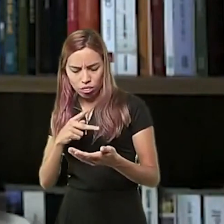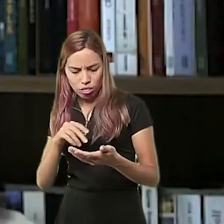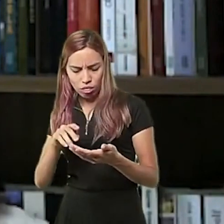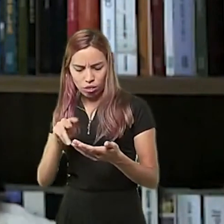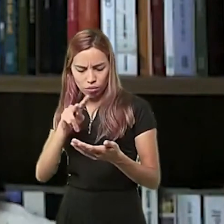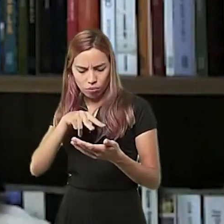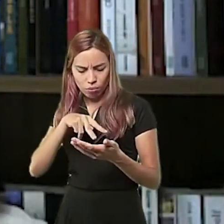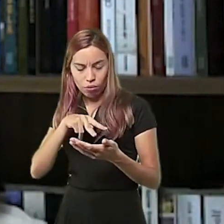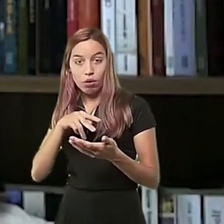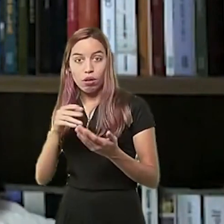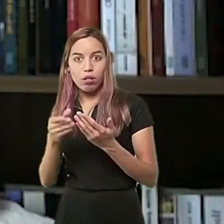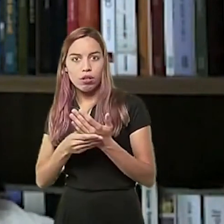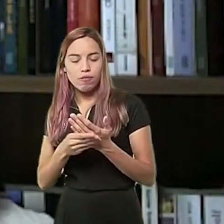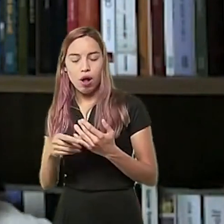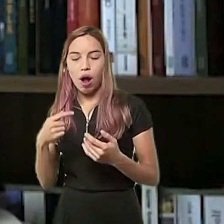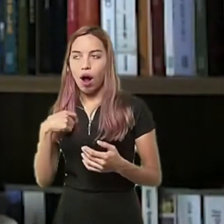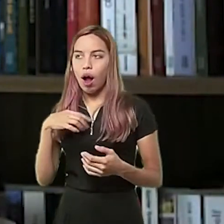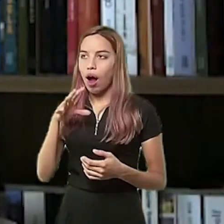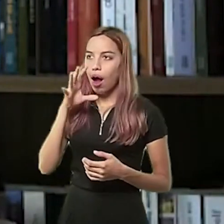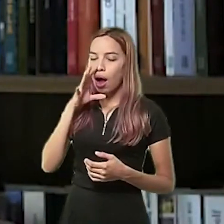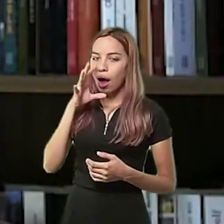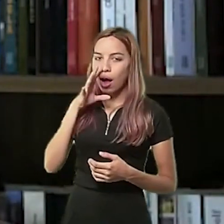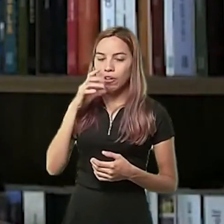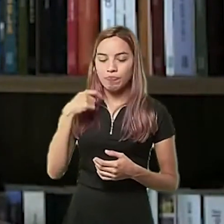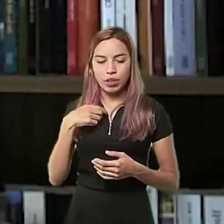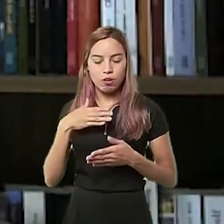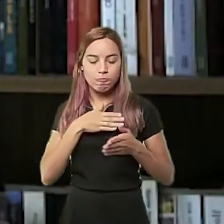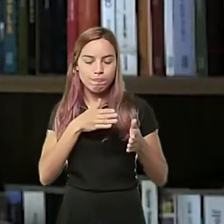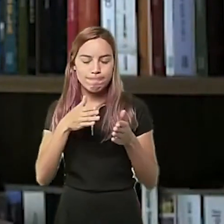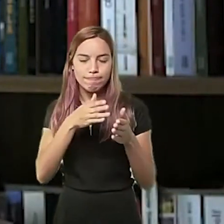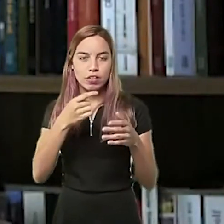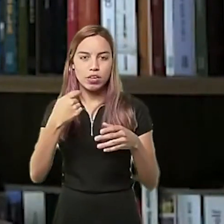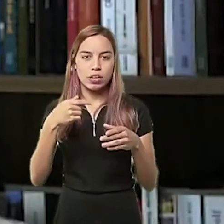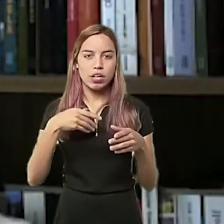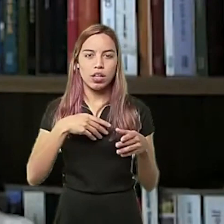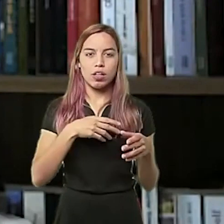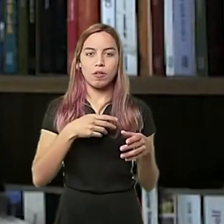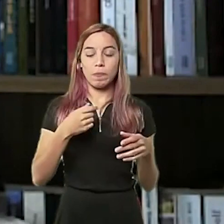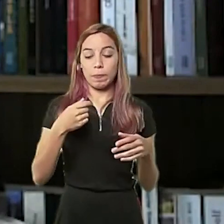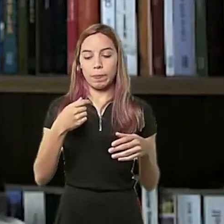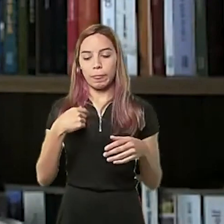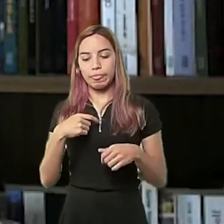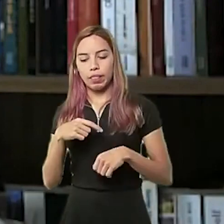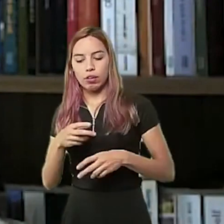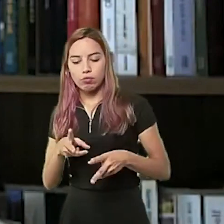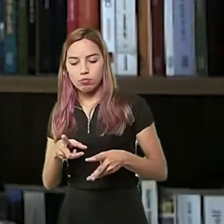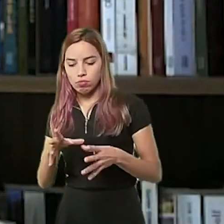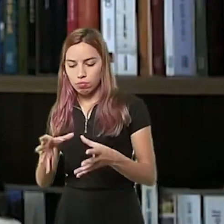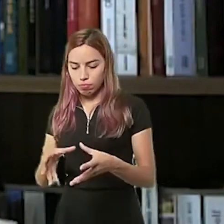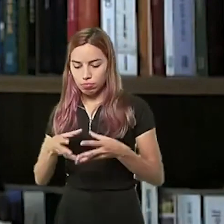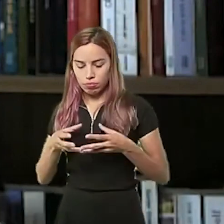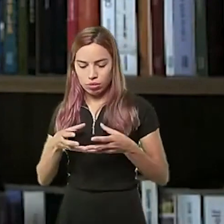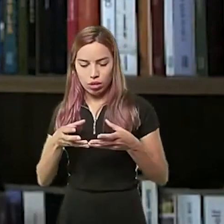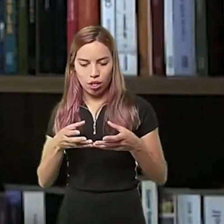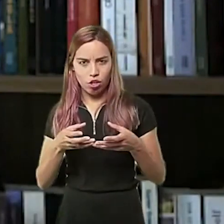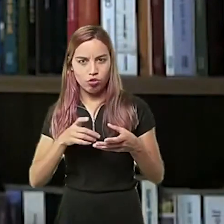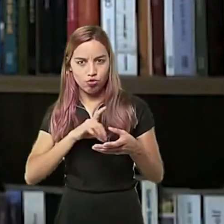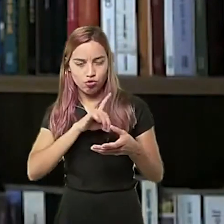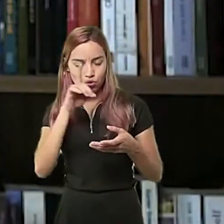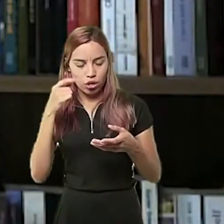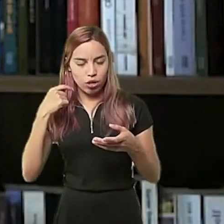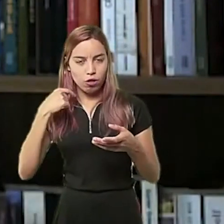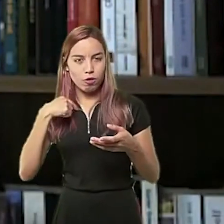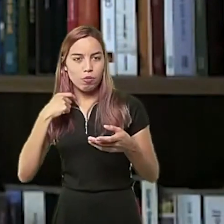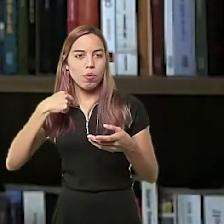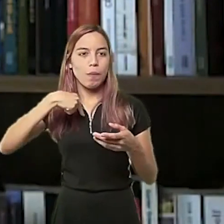até a caminho do hospital, meu pai estava muito doente e eu ia ficar com ele aquele dia. Não fiquei com ele aquele dia. E no caminho